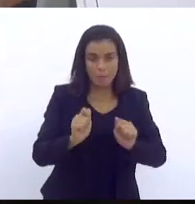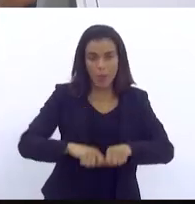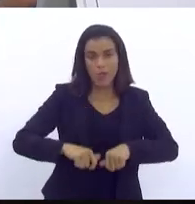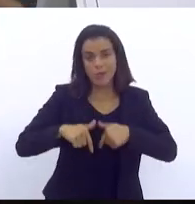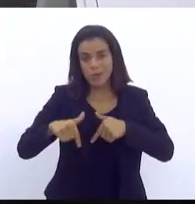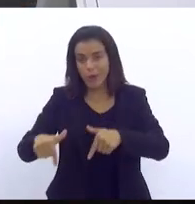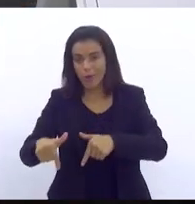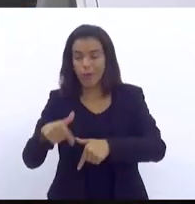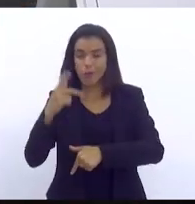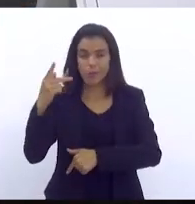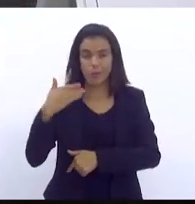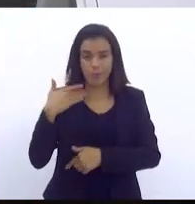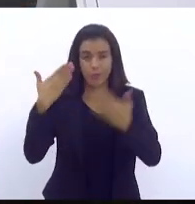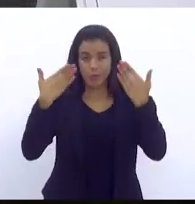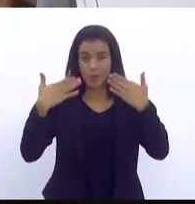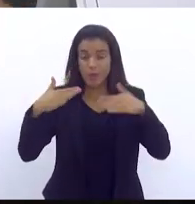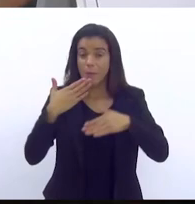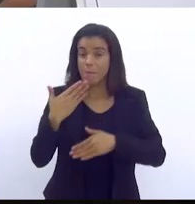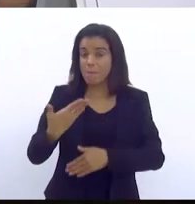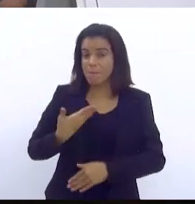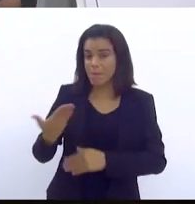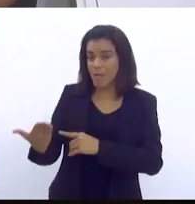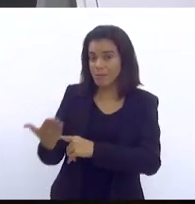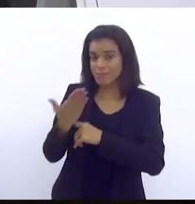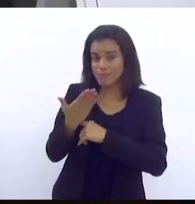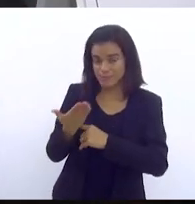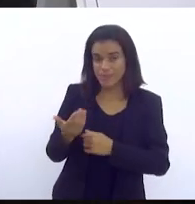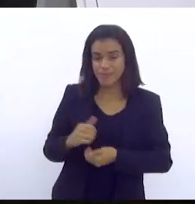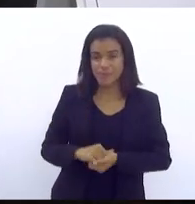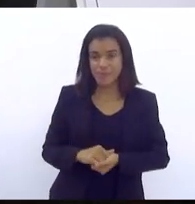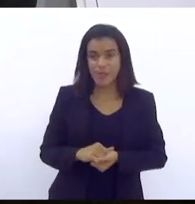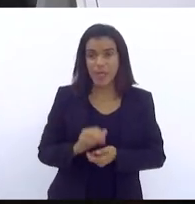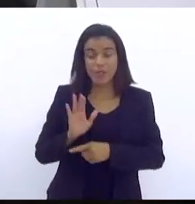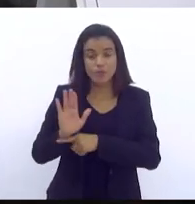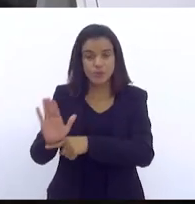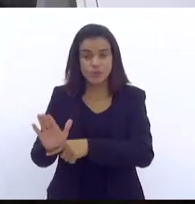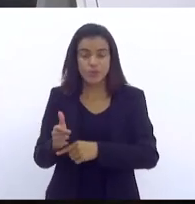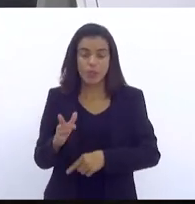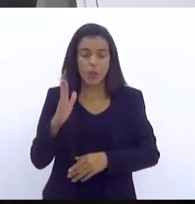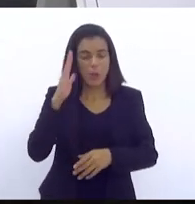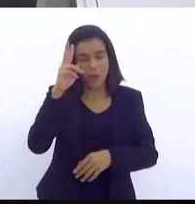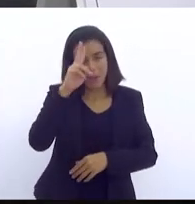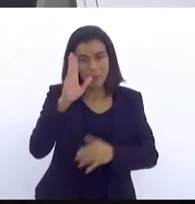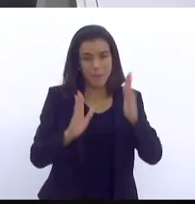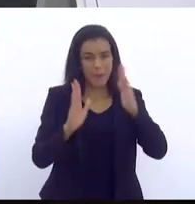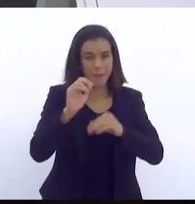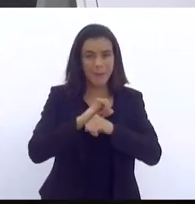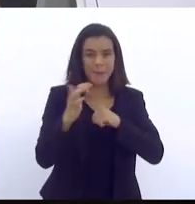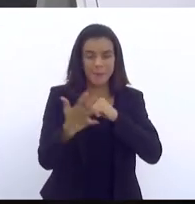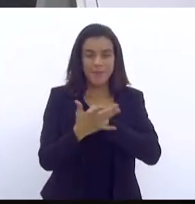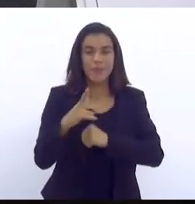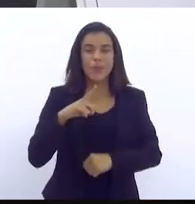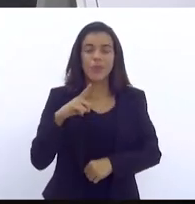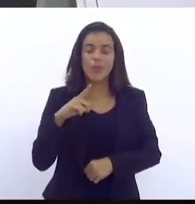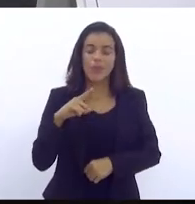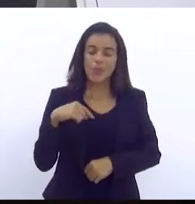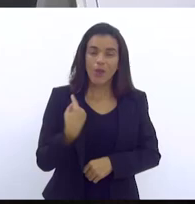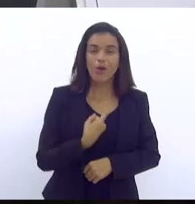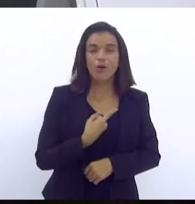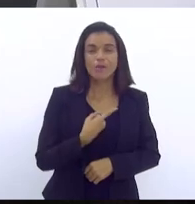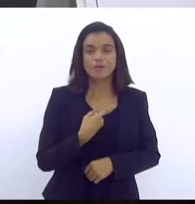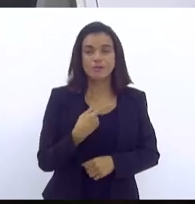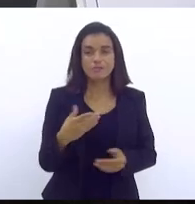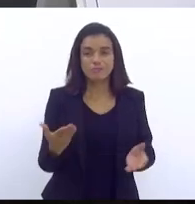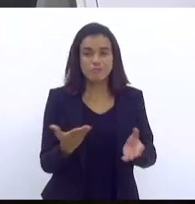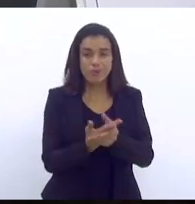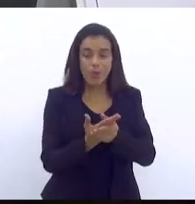promotor natural pede auxílio nosso me recordo que na época ao vir a defensoria pública na época da pandemia nós ajuizamos em conjunto uma atua